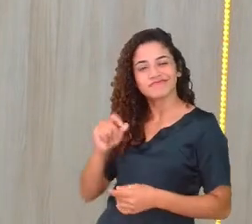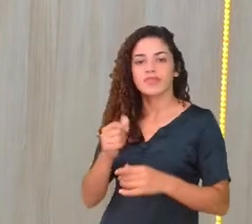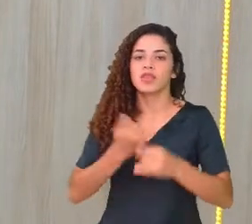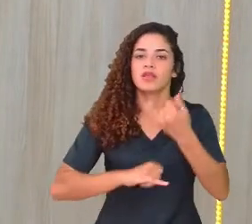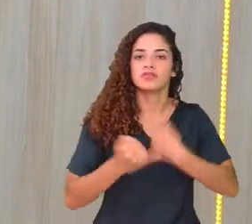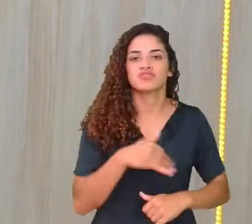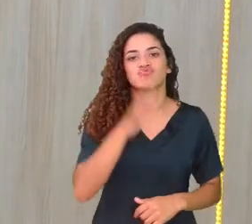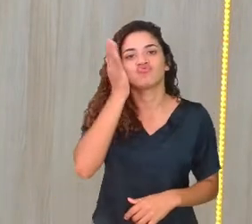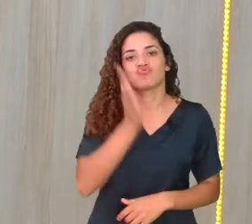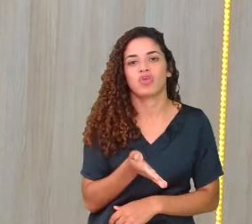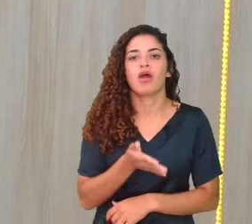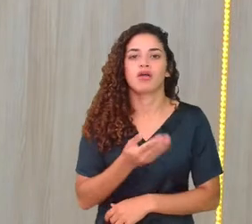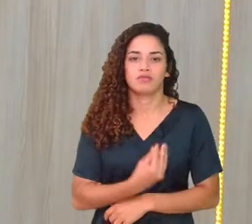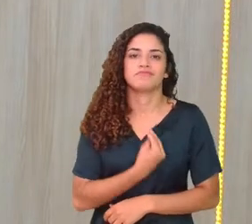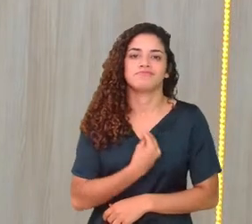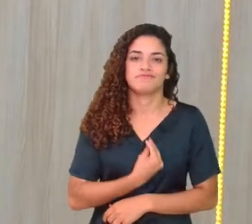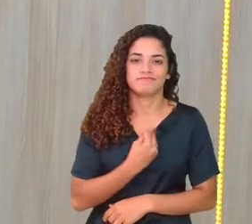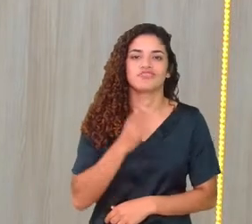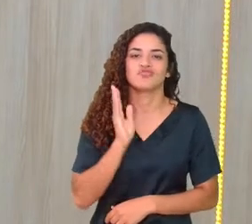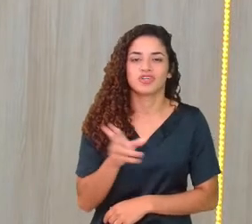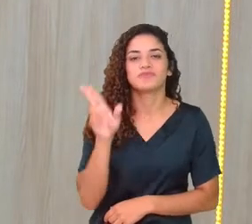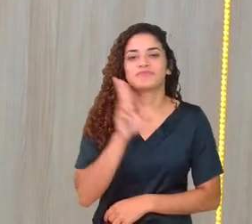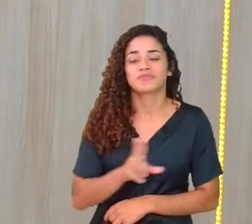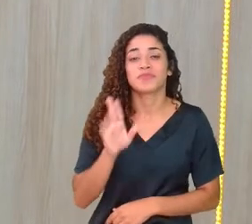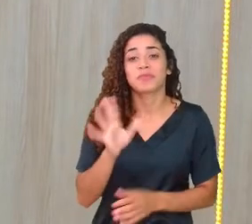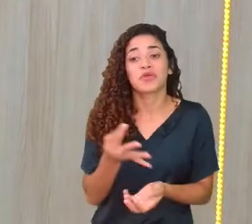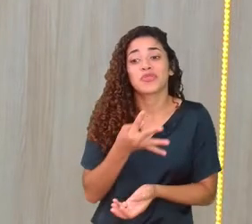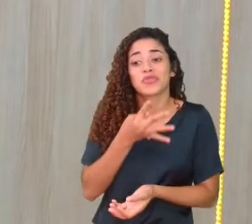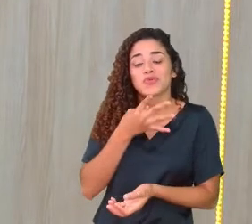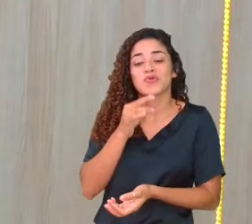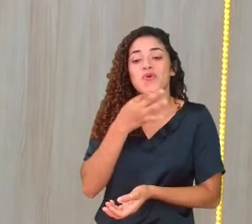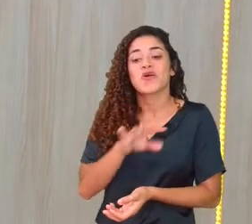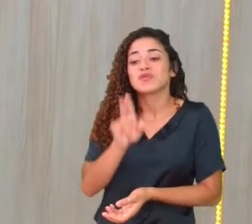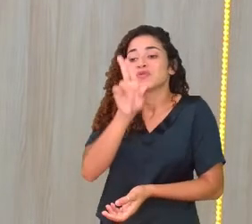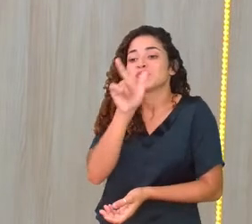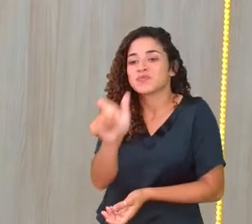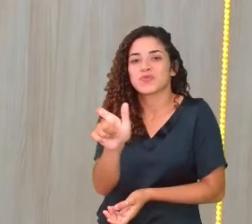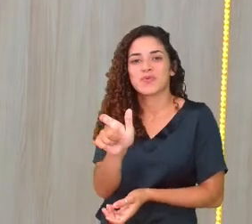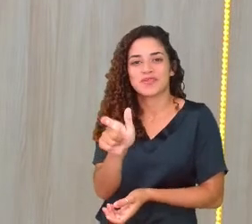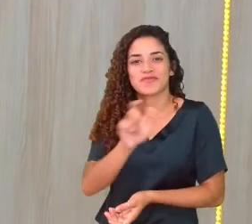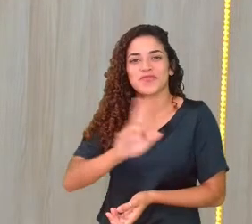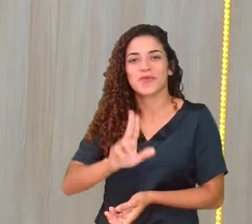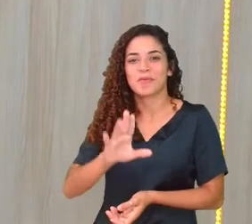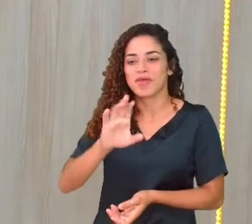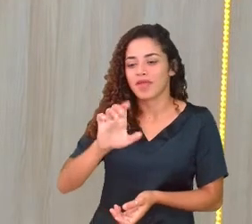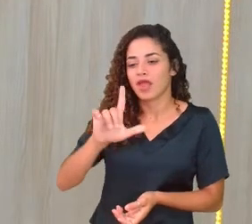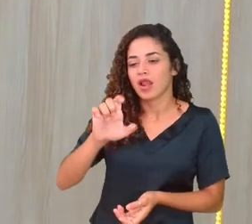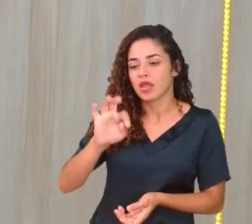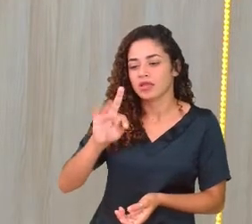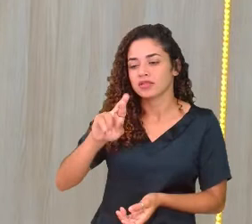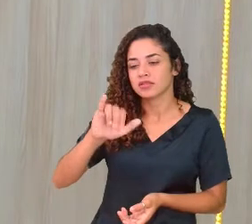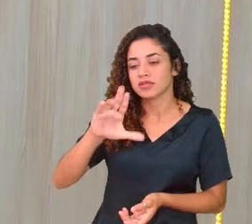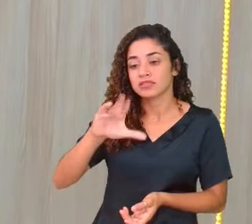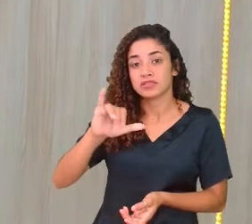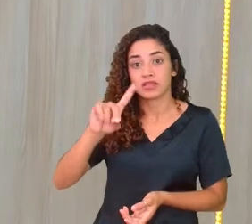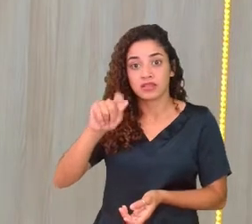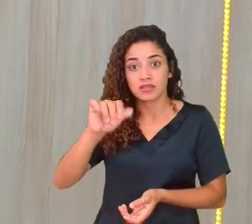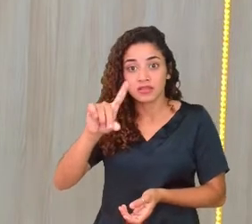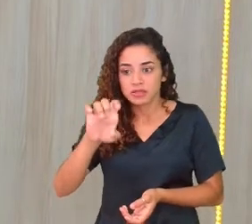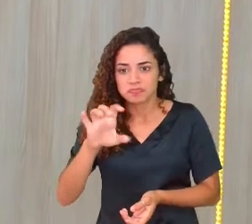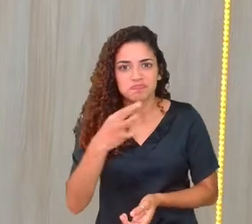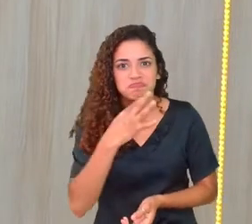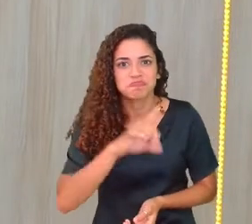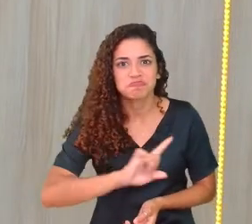era utilizada, sem nem sabermos o nome de eletricidade. Então, eles foram vendo que o fogo, eles